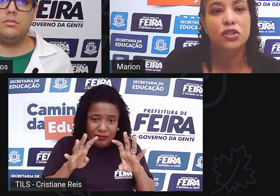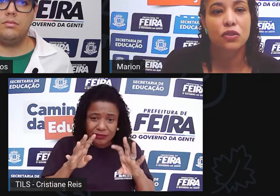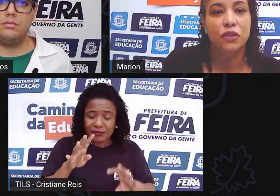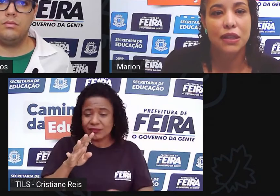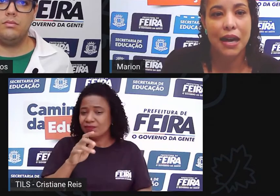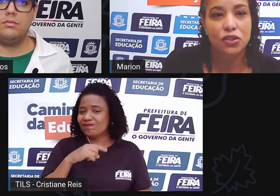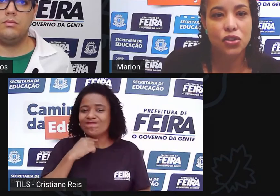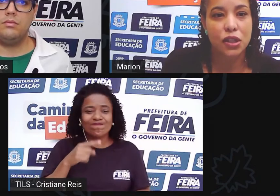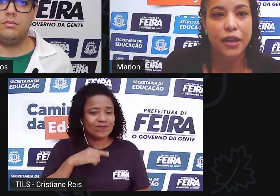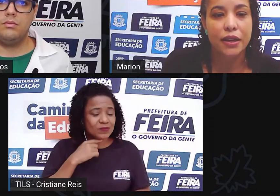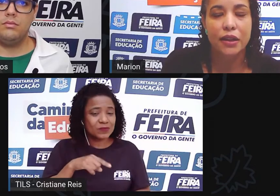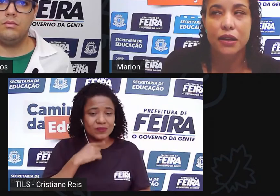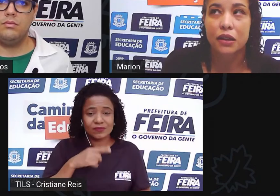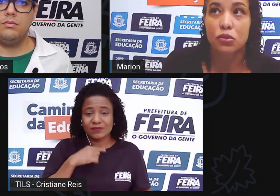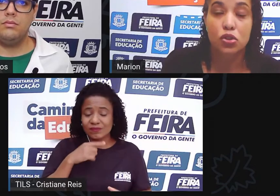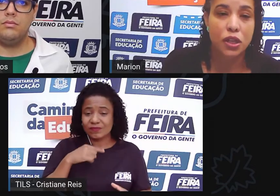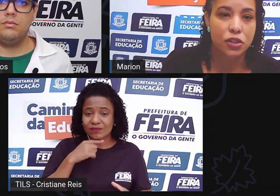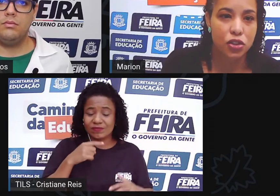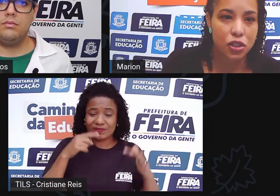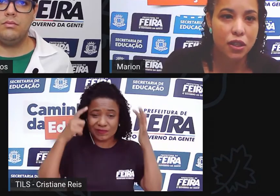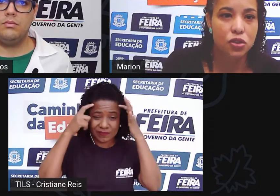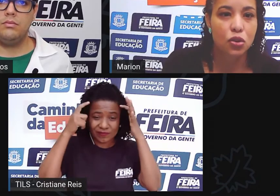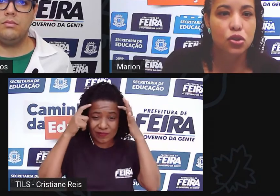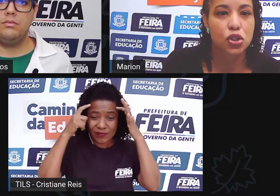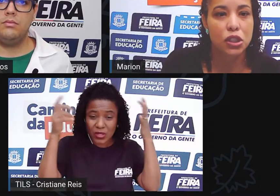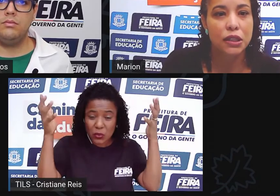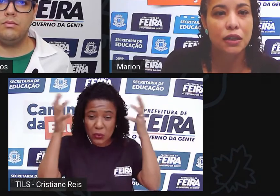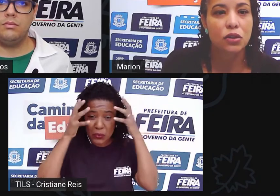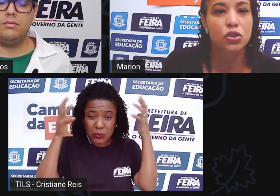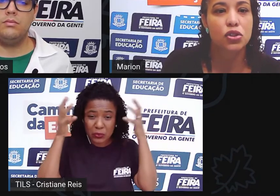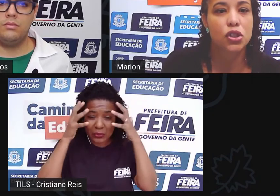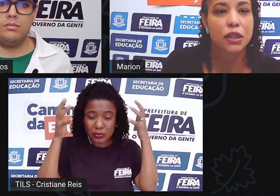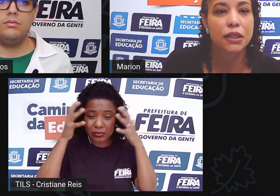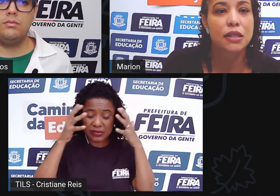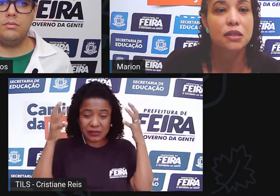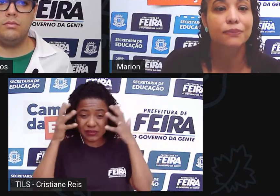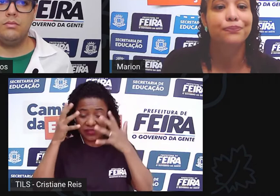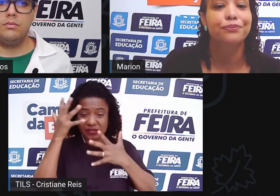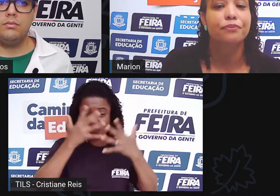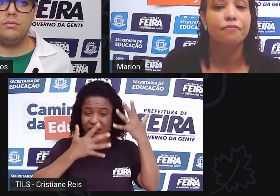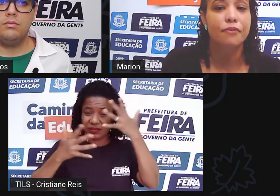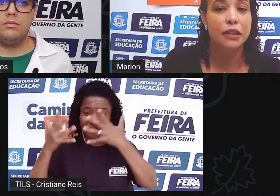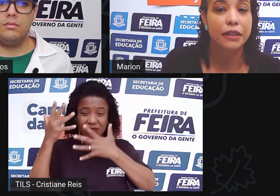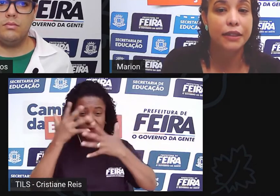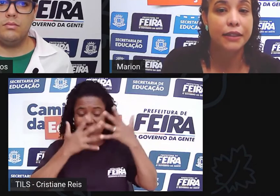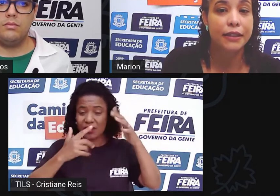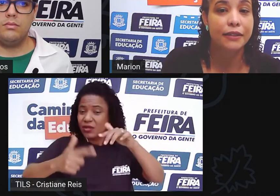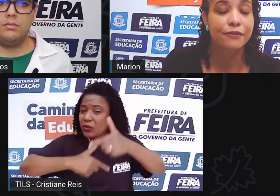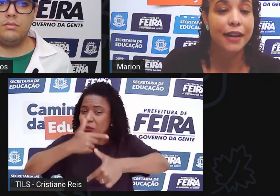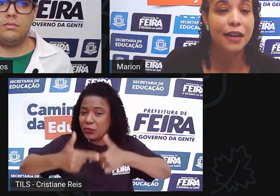suas atividades, né, do dia a dia, de rotina, cotidianas.